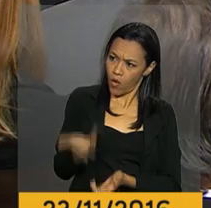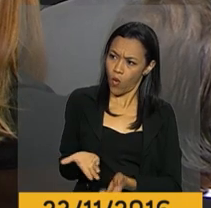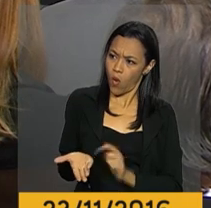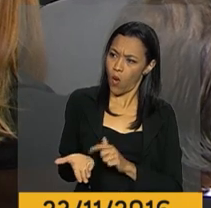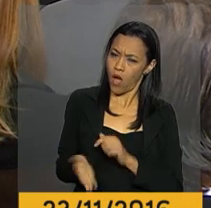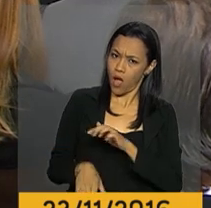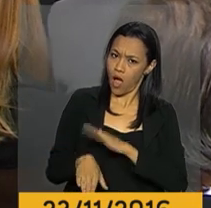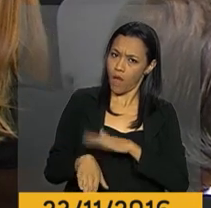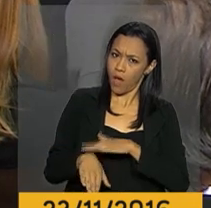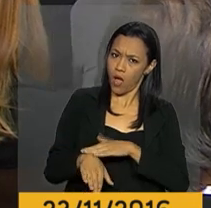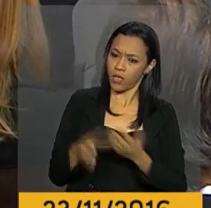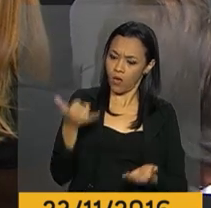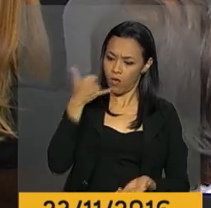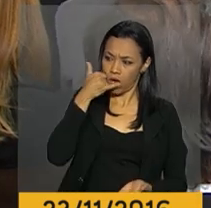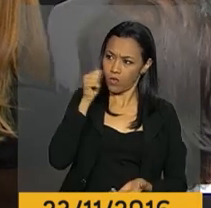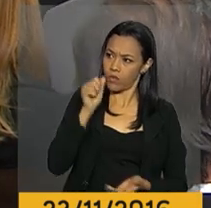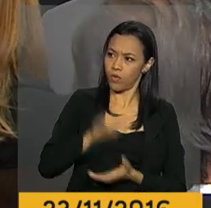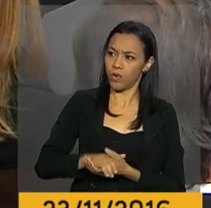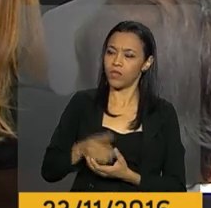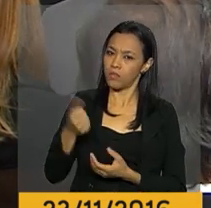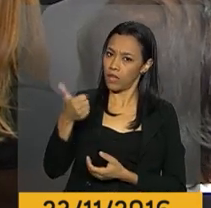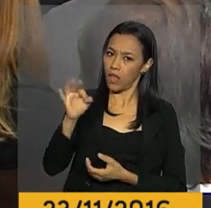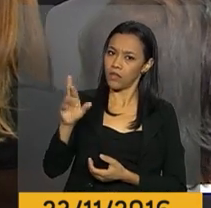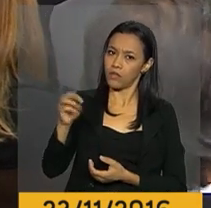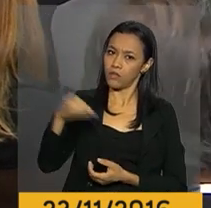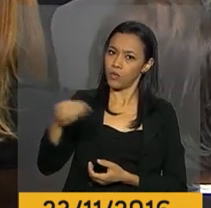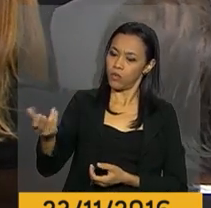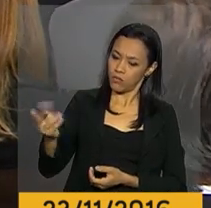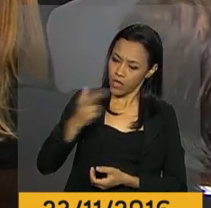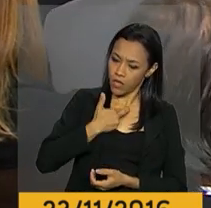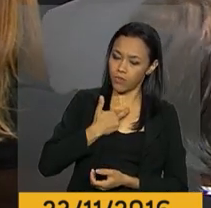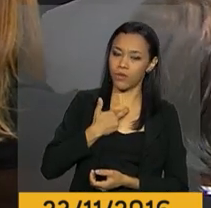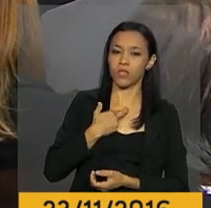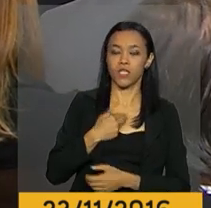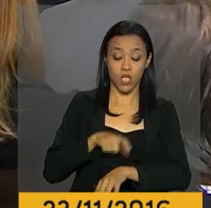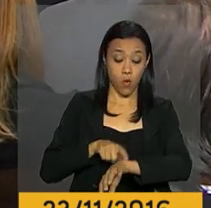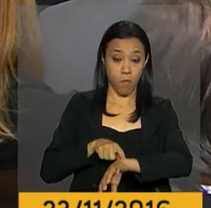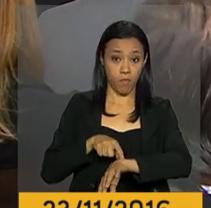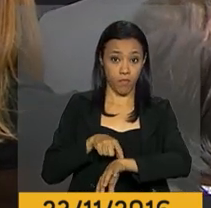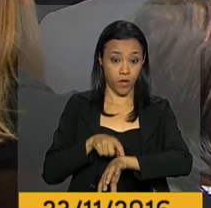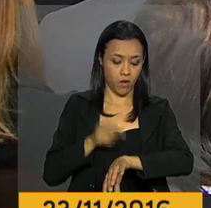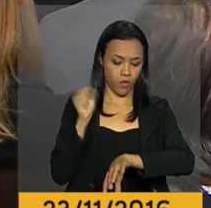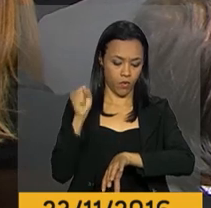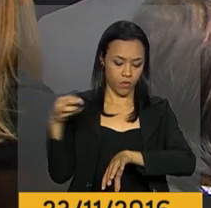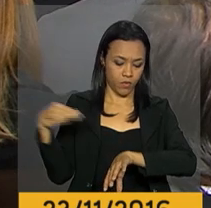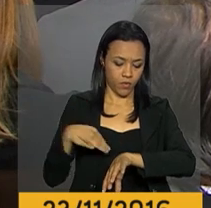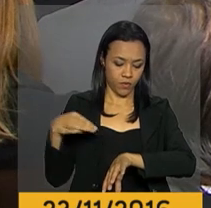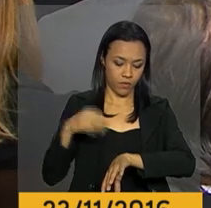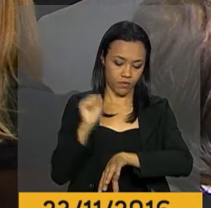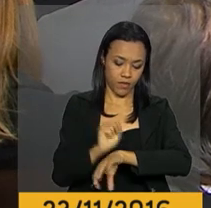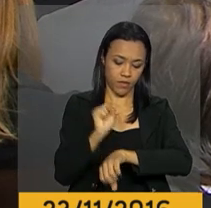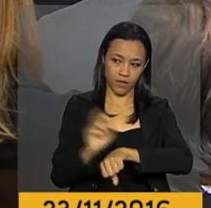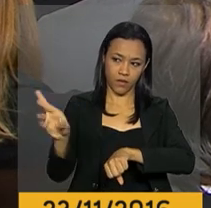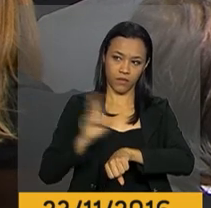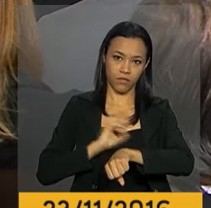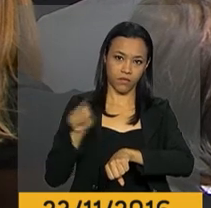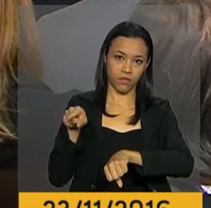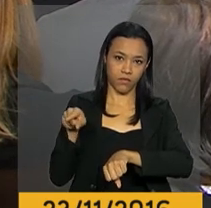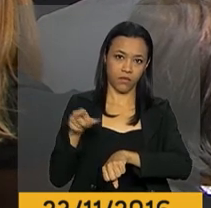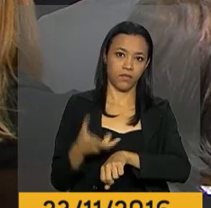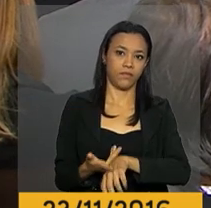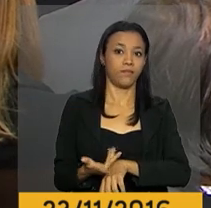me deu a resposta em dez minutos e ele oito minutos eu marquei no relógio oito minutos pelo que eu devo